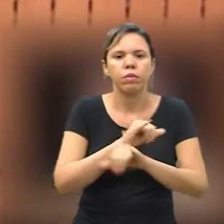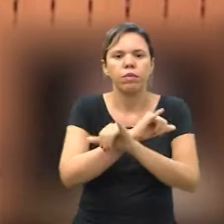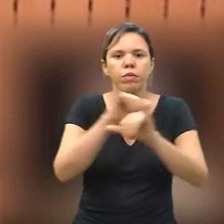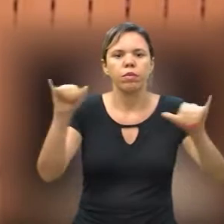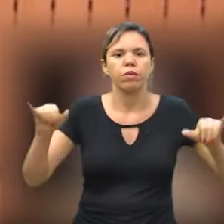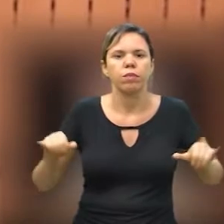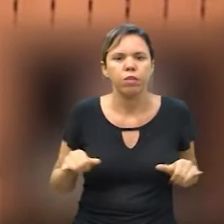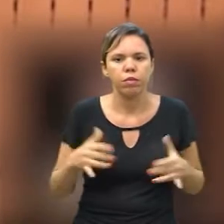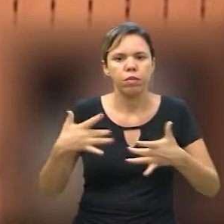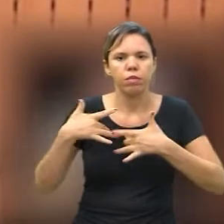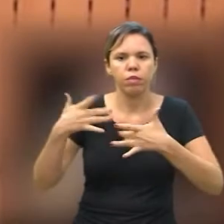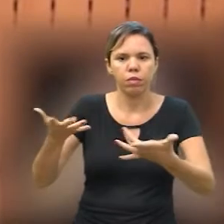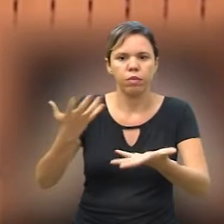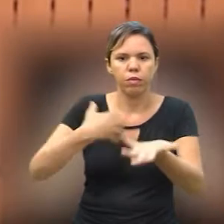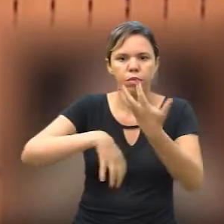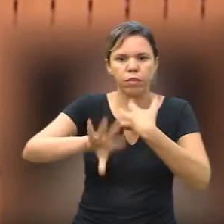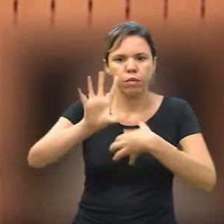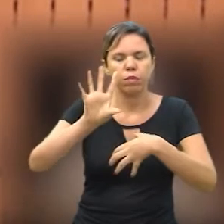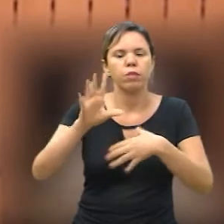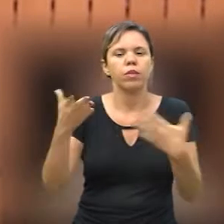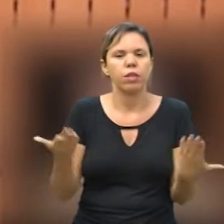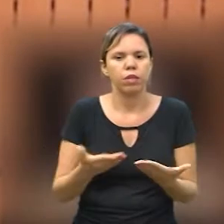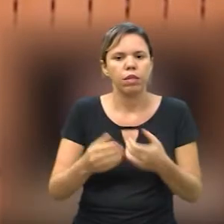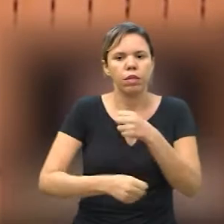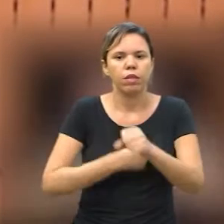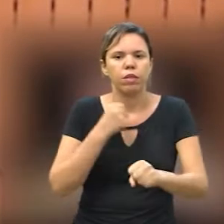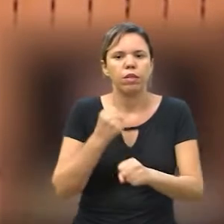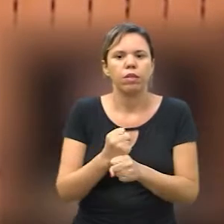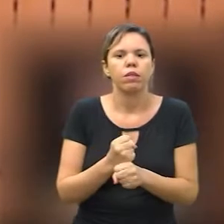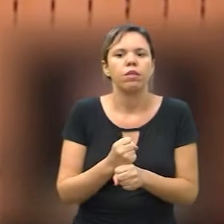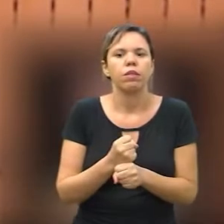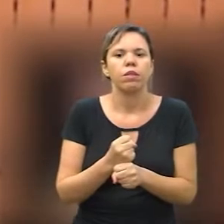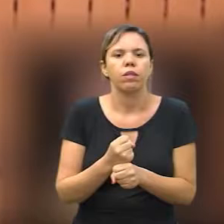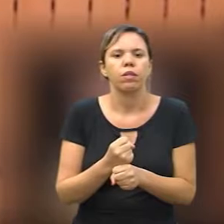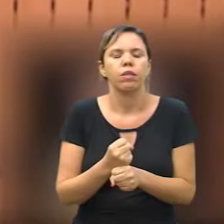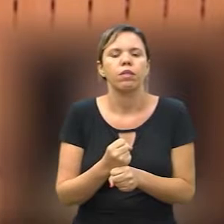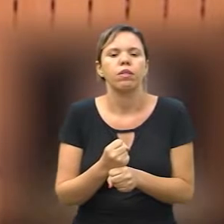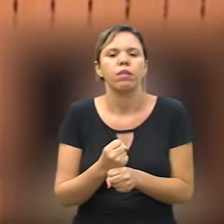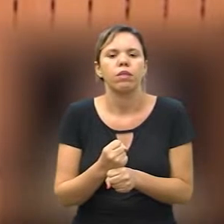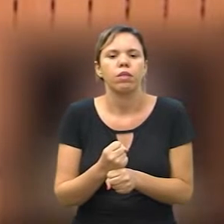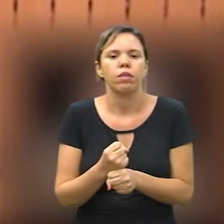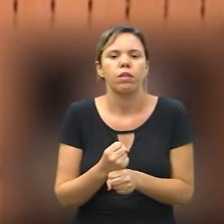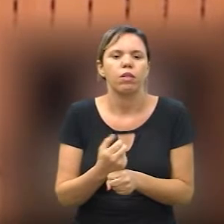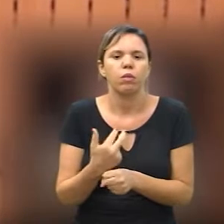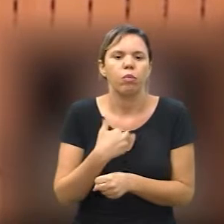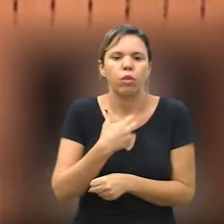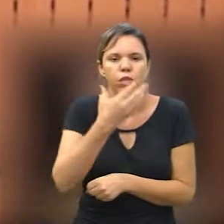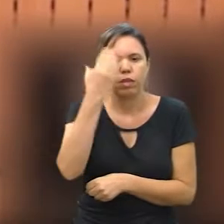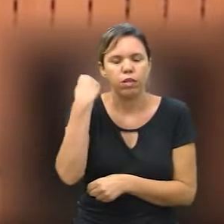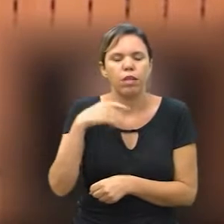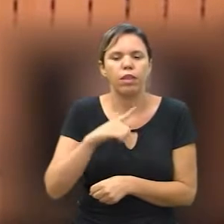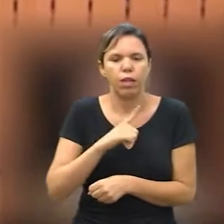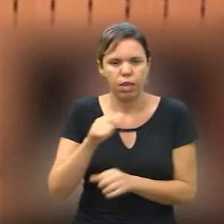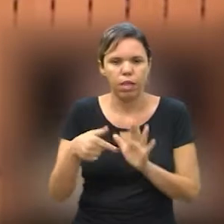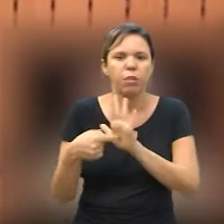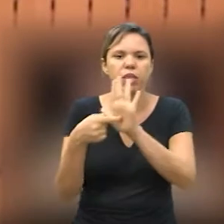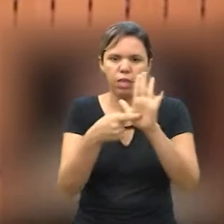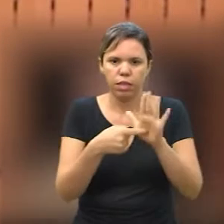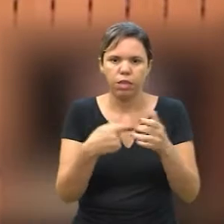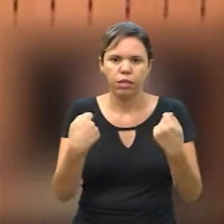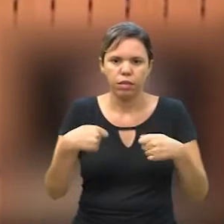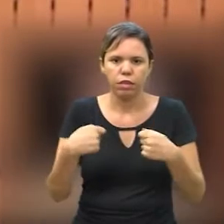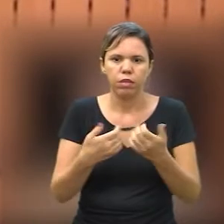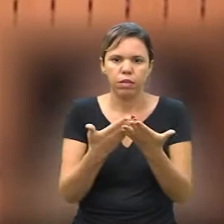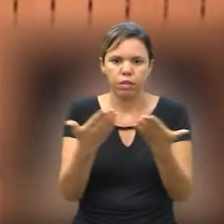campanha da Fraternidade nos proporciona este ano, e não poderia deixar de ter esta